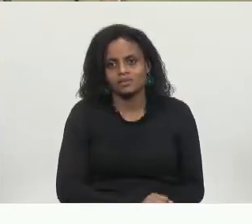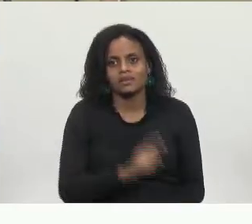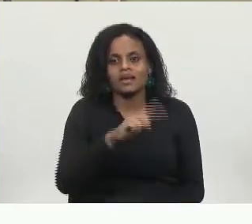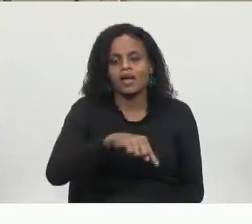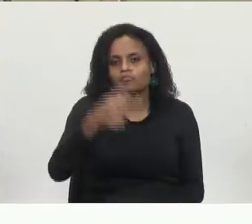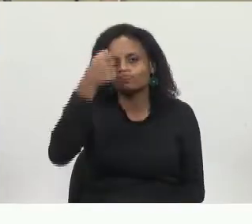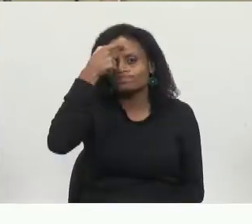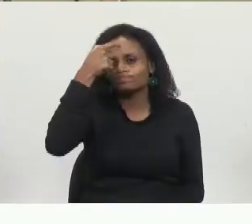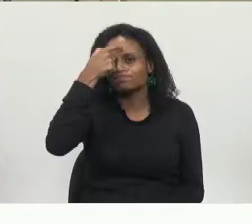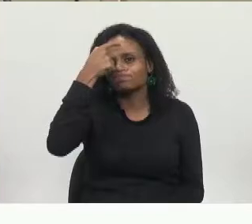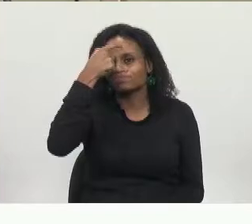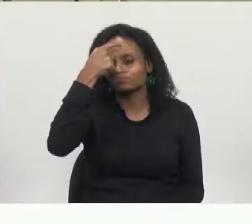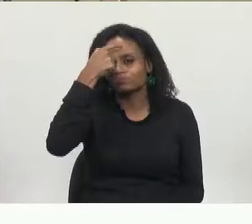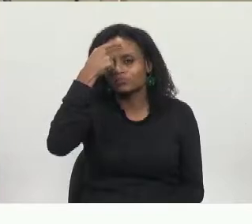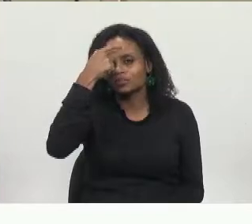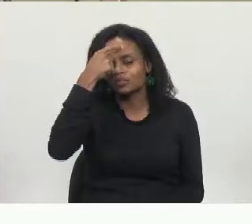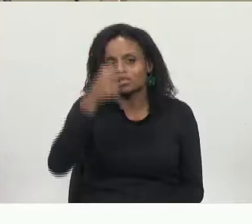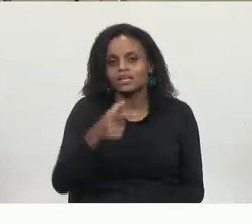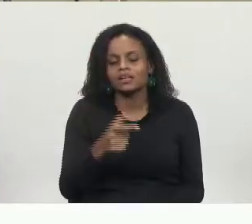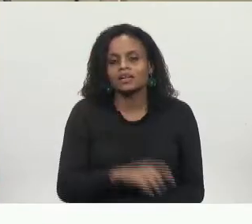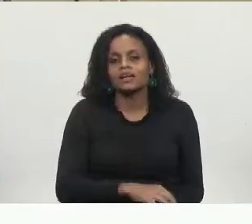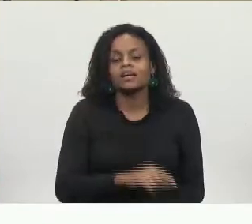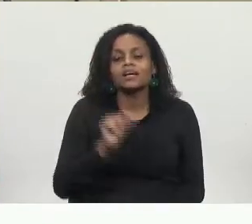mentalidade desarmamentista.